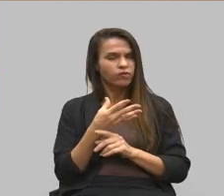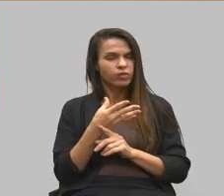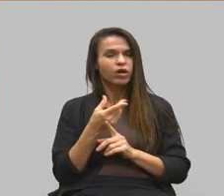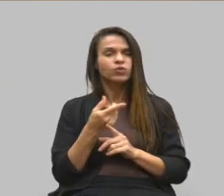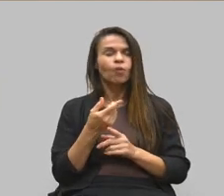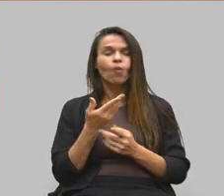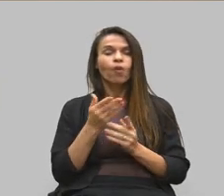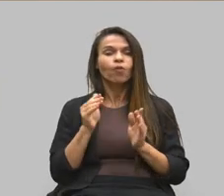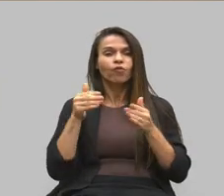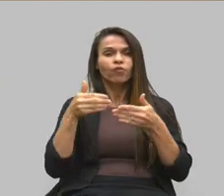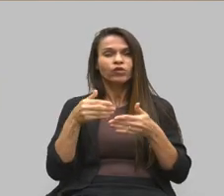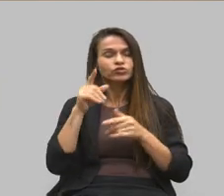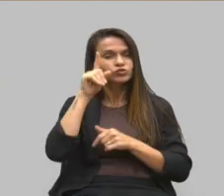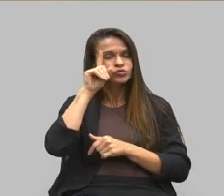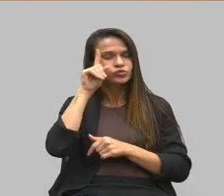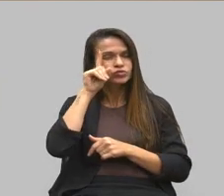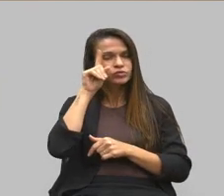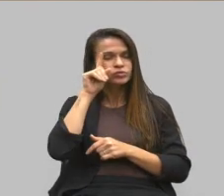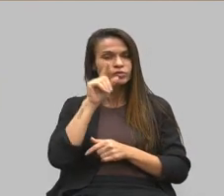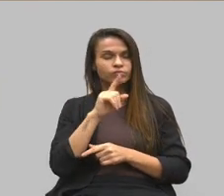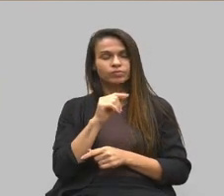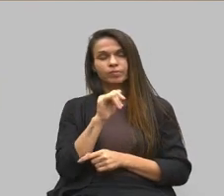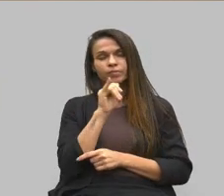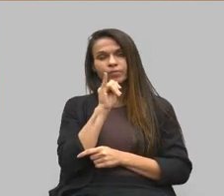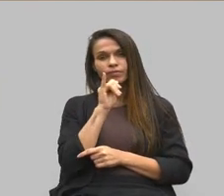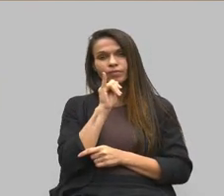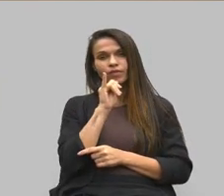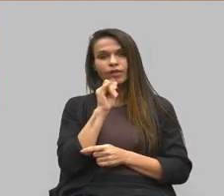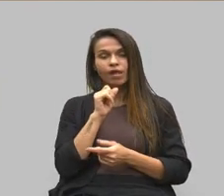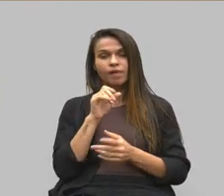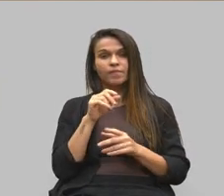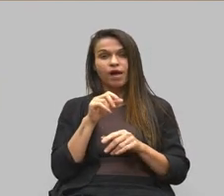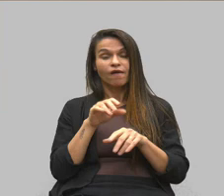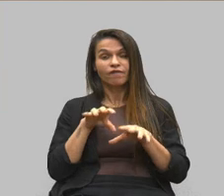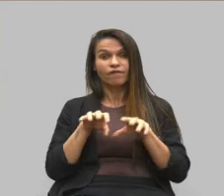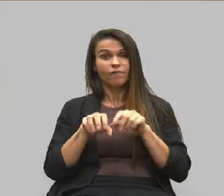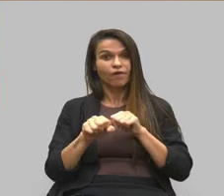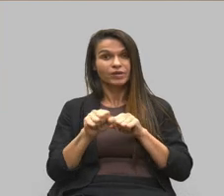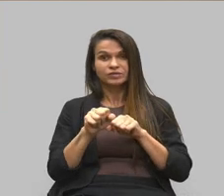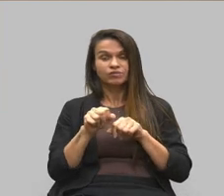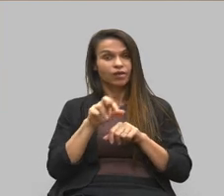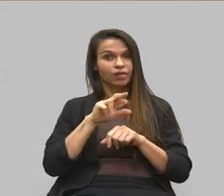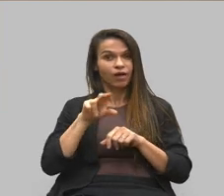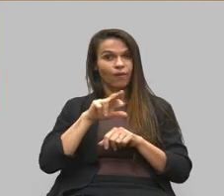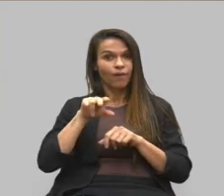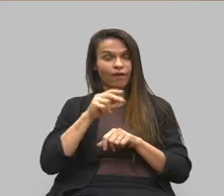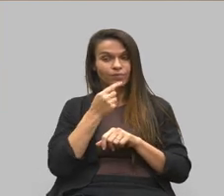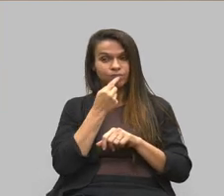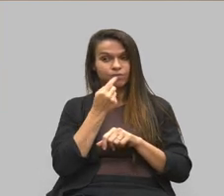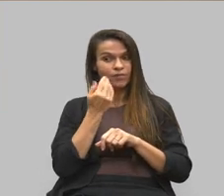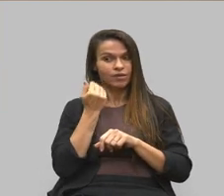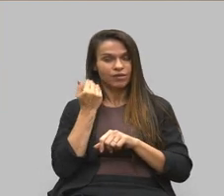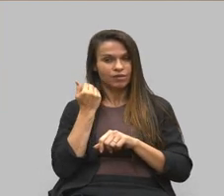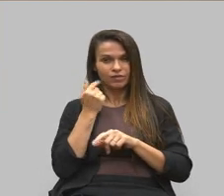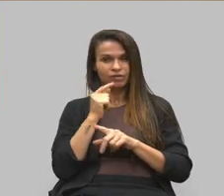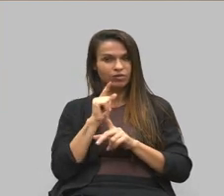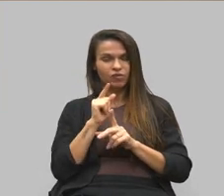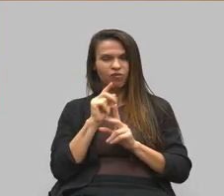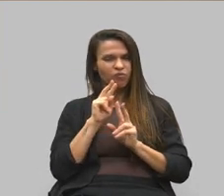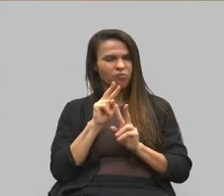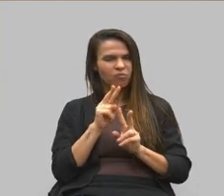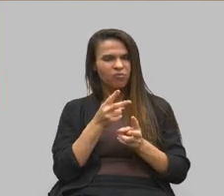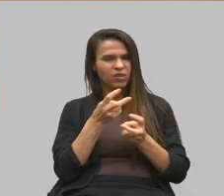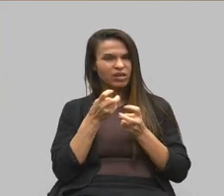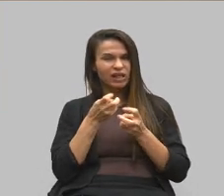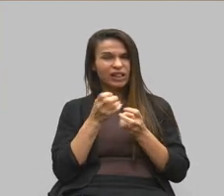a dia quando a gente por exemplo né na minha graduação que não é tão recente mas eu quase não vi nada sobre